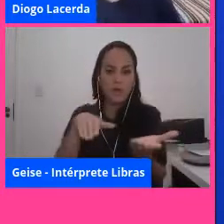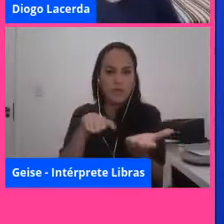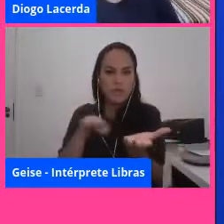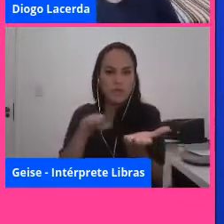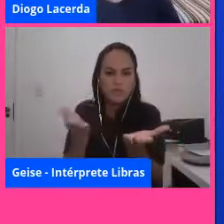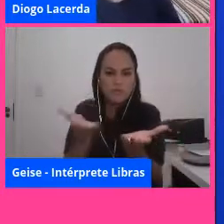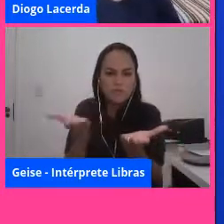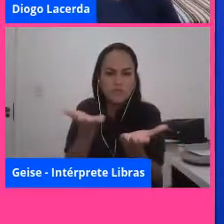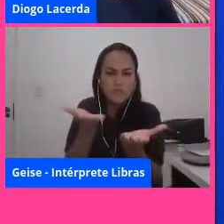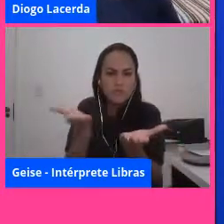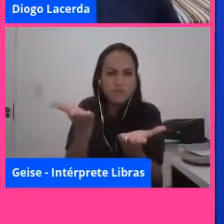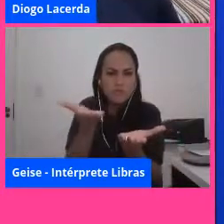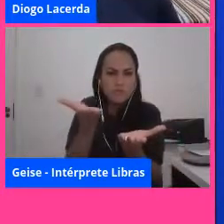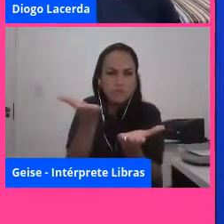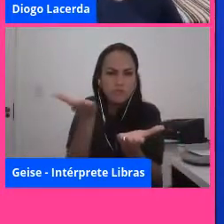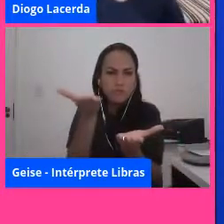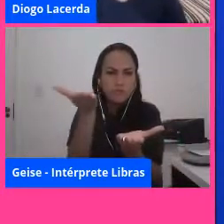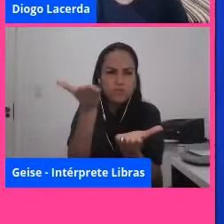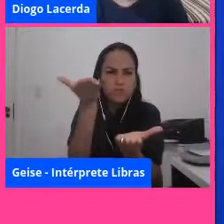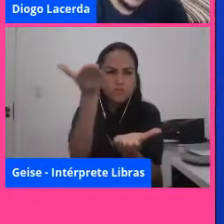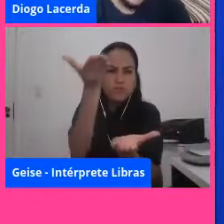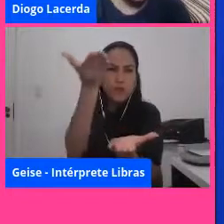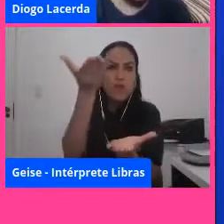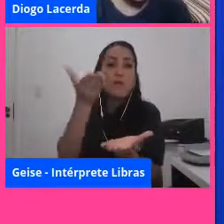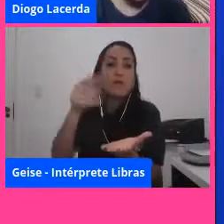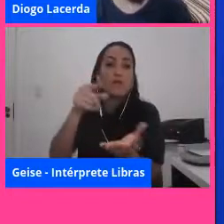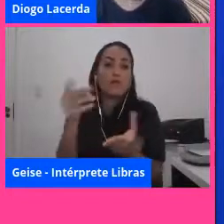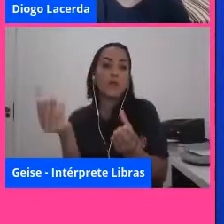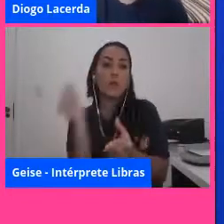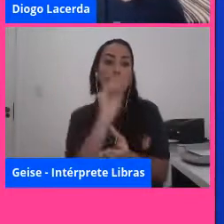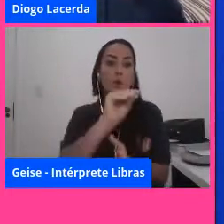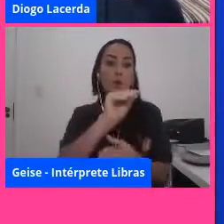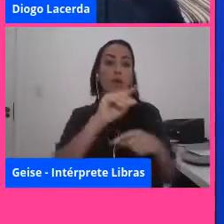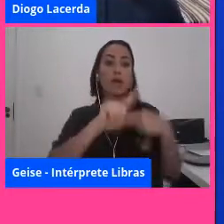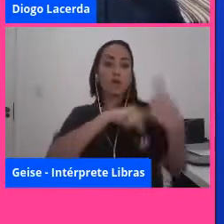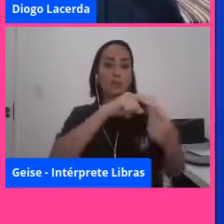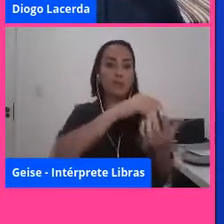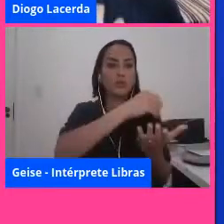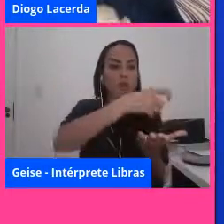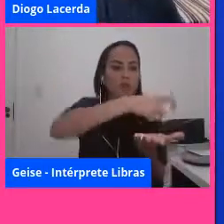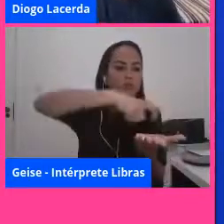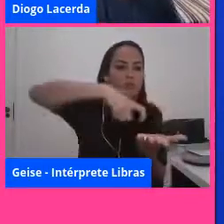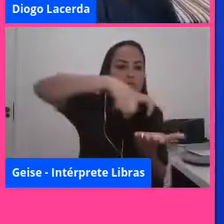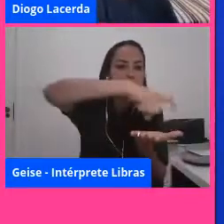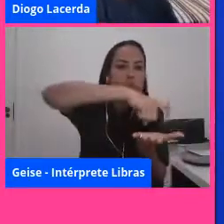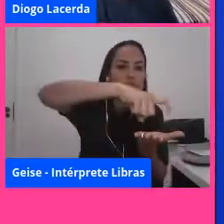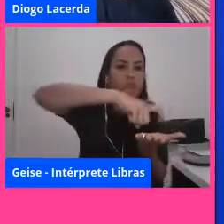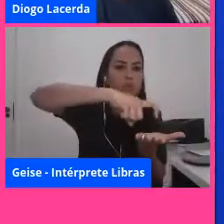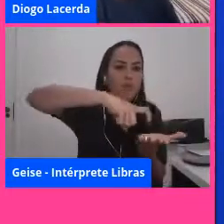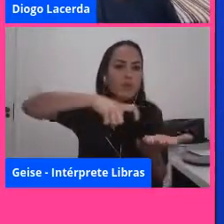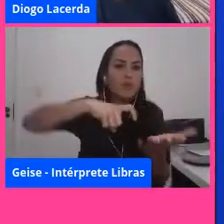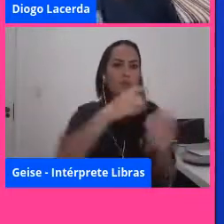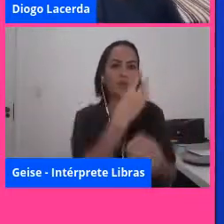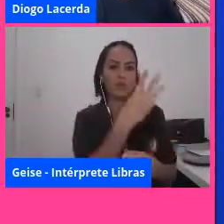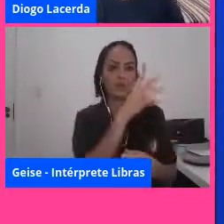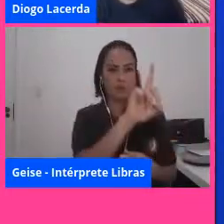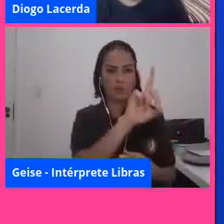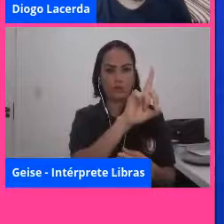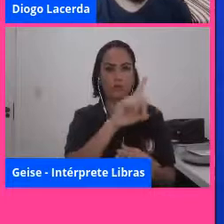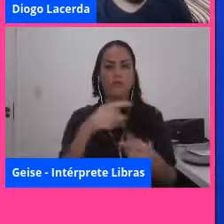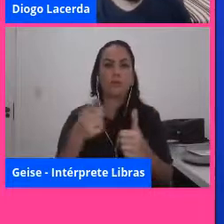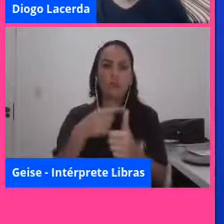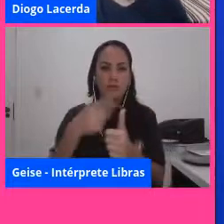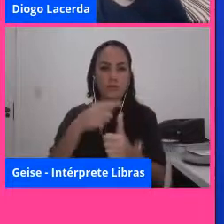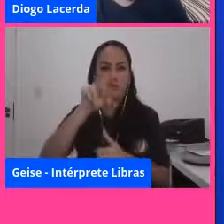impressora 3D. Então, eu peço que você também baixe esse software, você vai digitar no Google Download Ultimaker Cura e